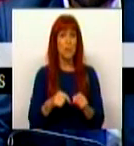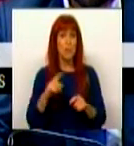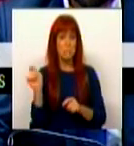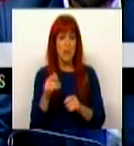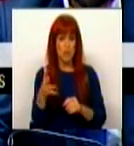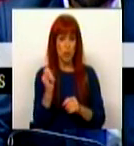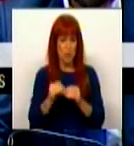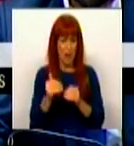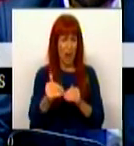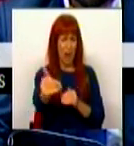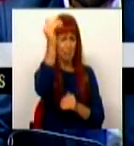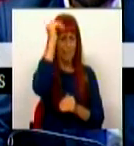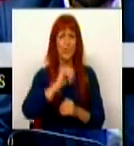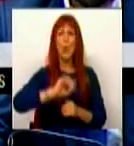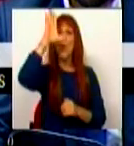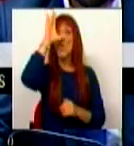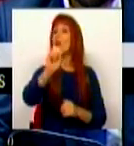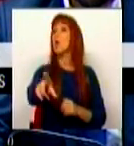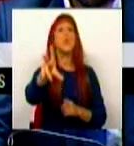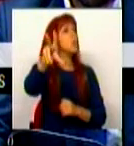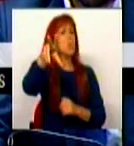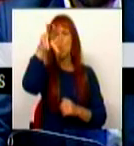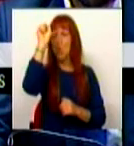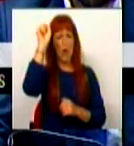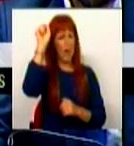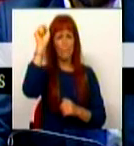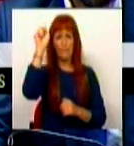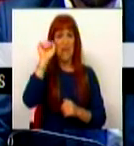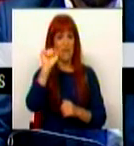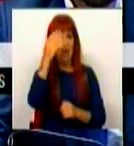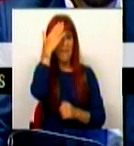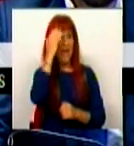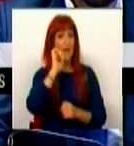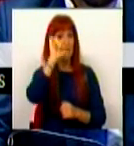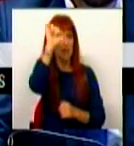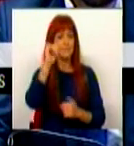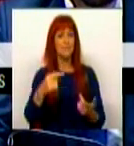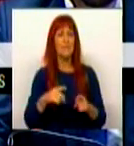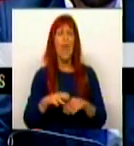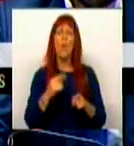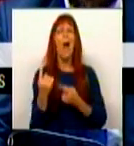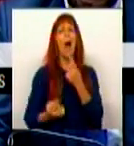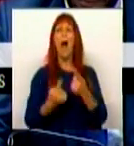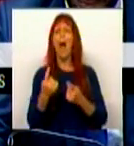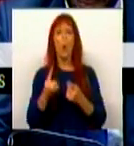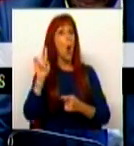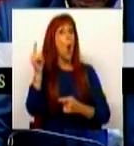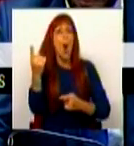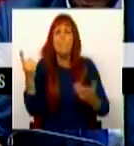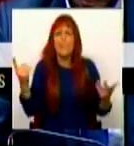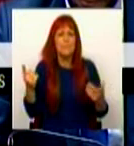seguintes. O Governo nunca, nas suas projeções, fez algo que não